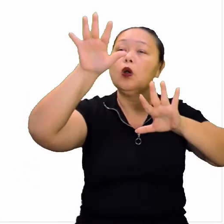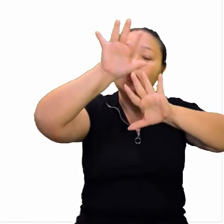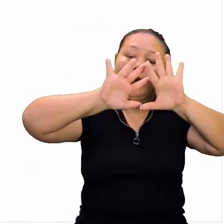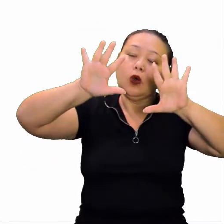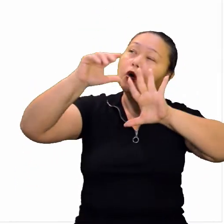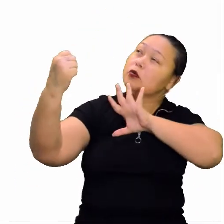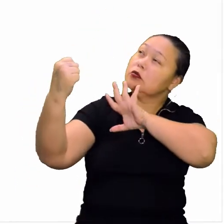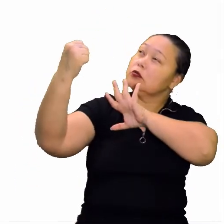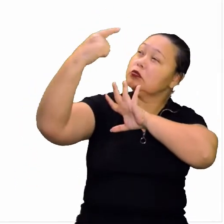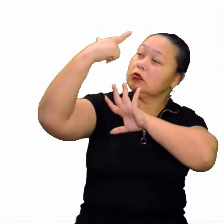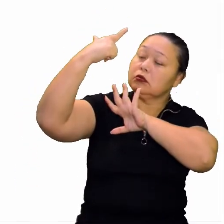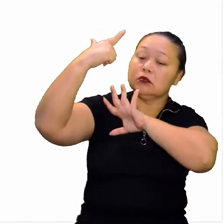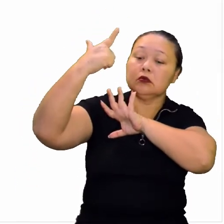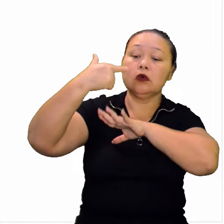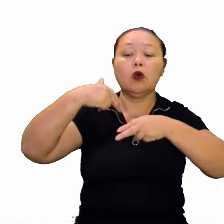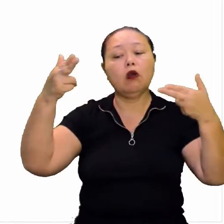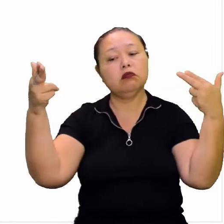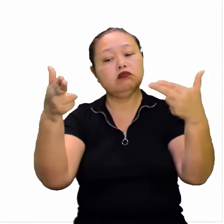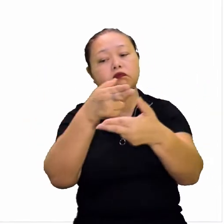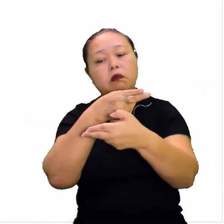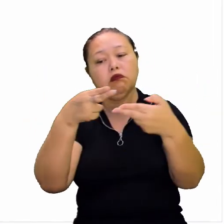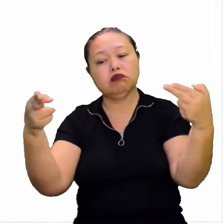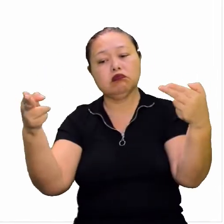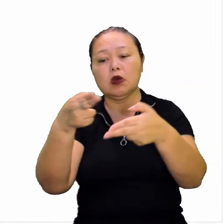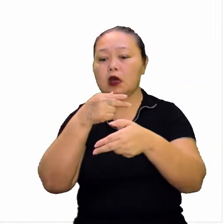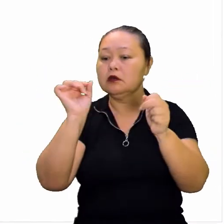do sol, do vento,